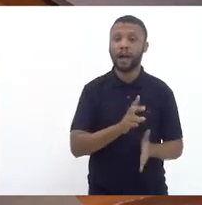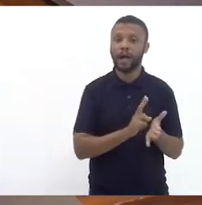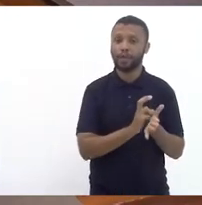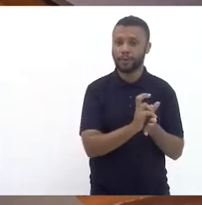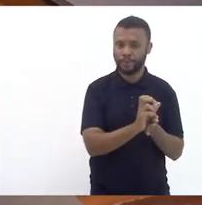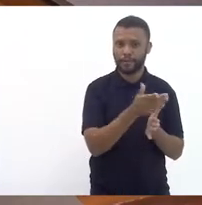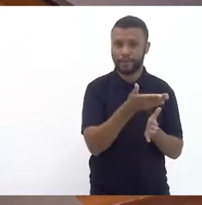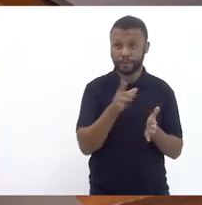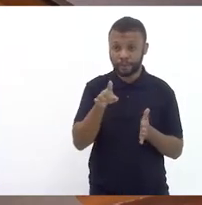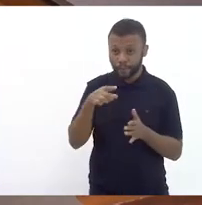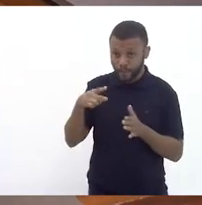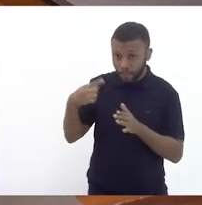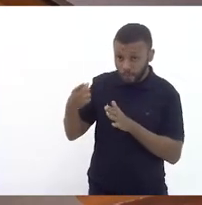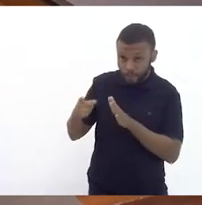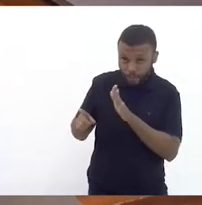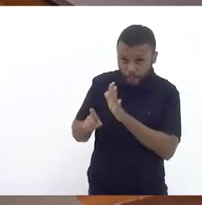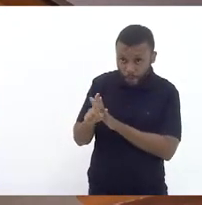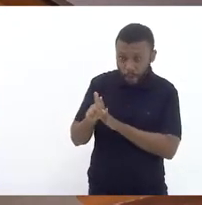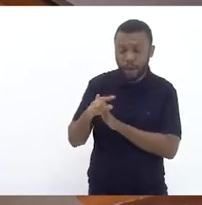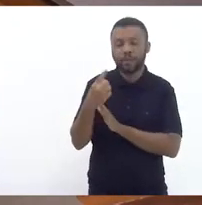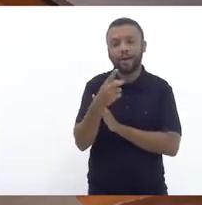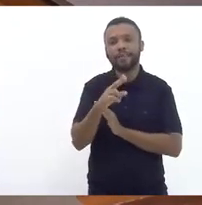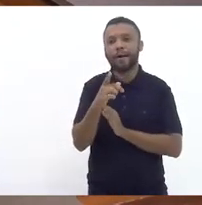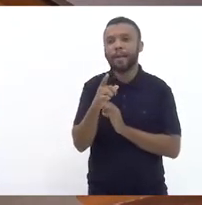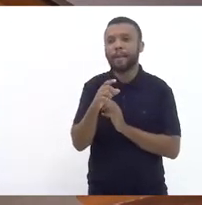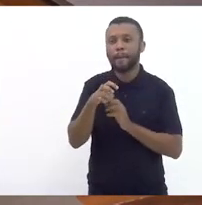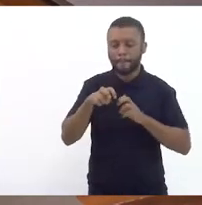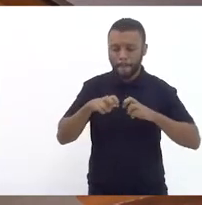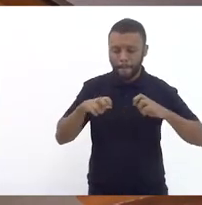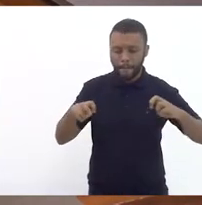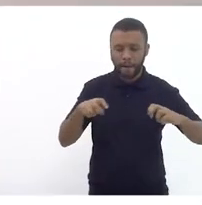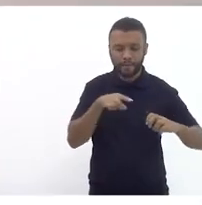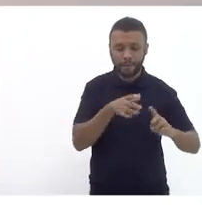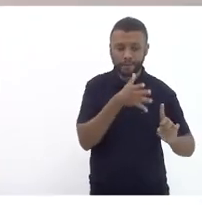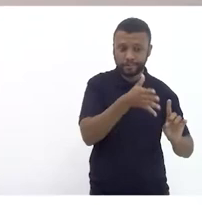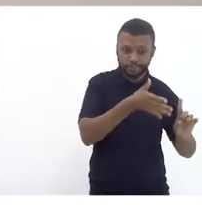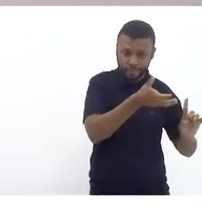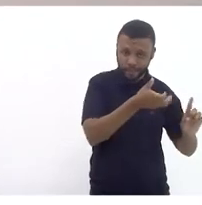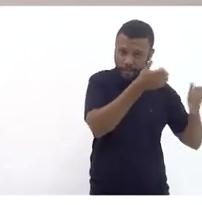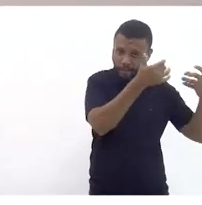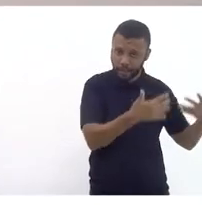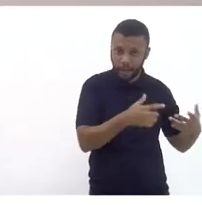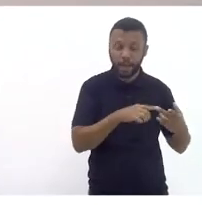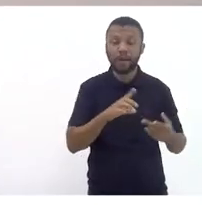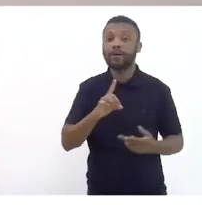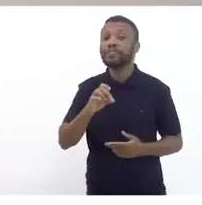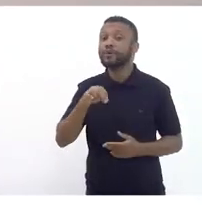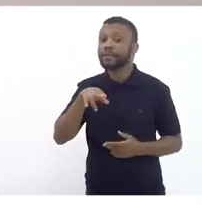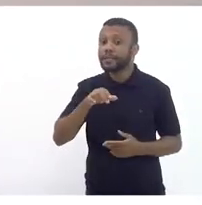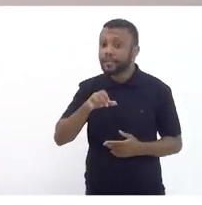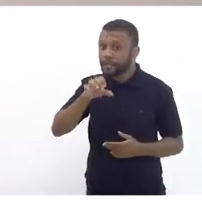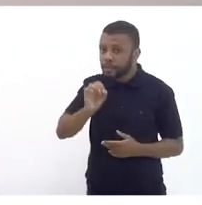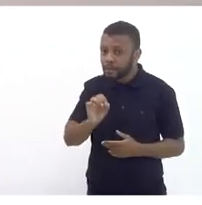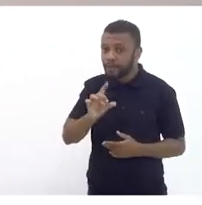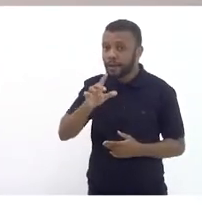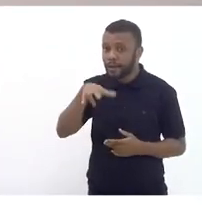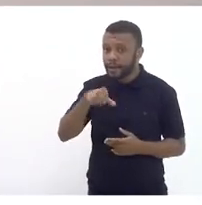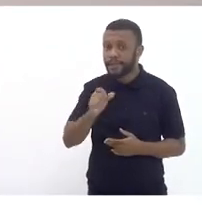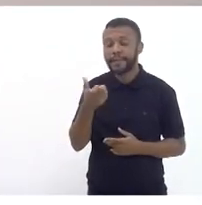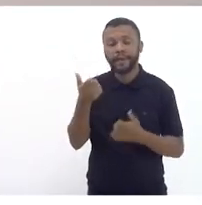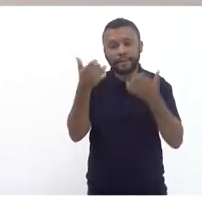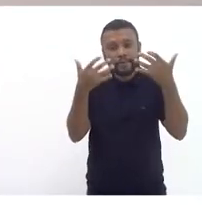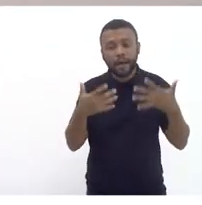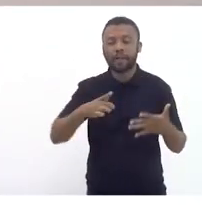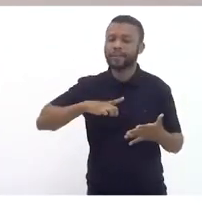Depois que girar essa, aí nós vamos abrir novamente, tá bom, Rejane? Tem você para falar, o Dionísio também quer falar, eu tenho umas perguntas para também apresentar, e parece